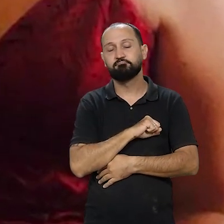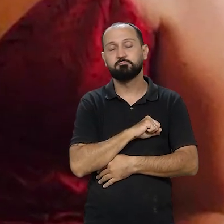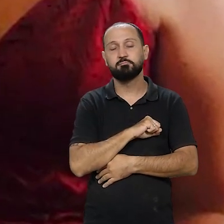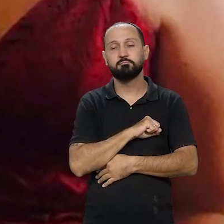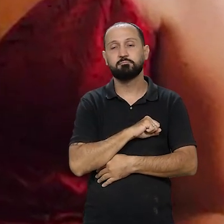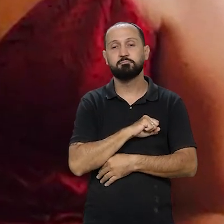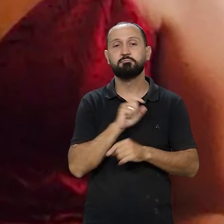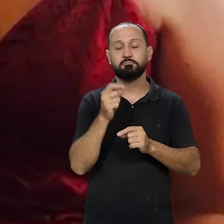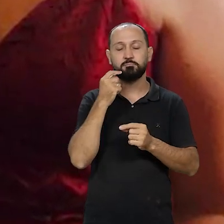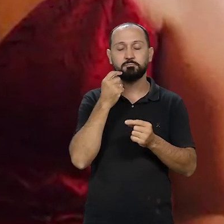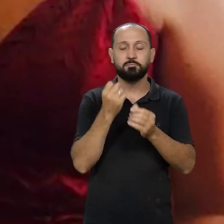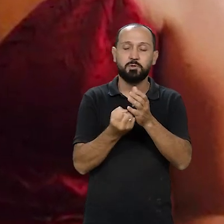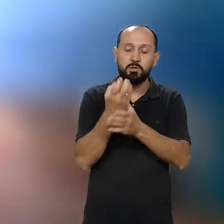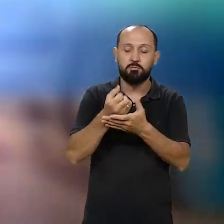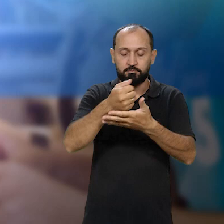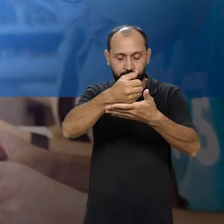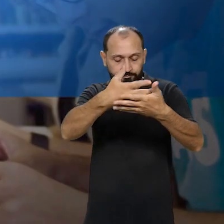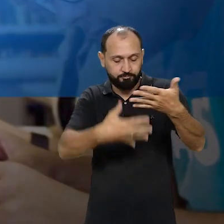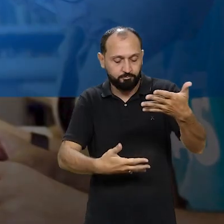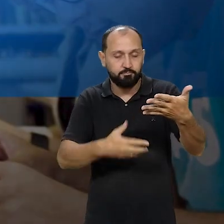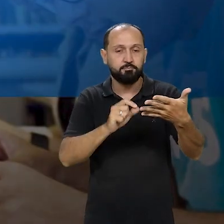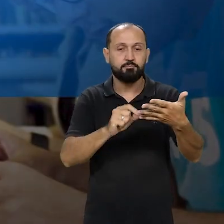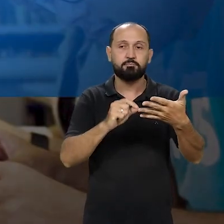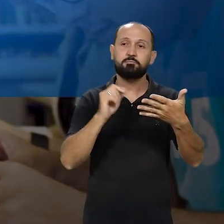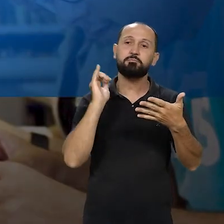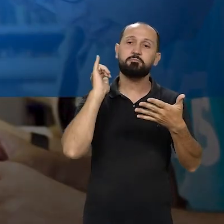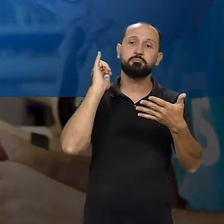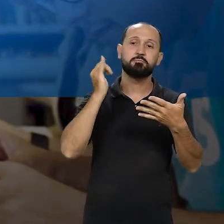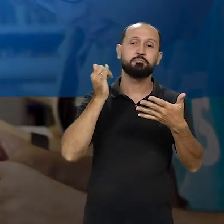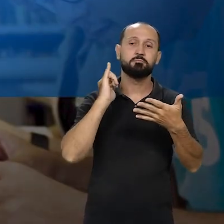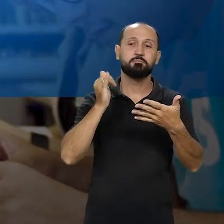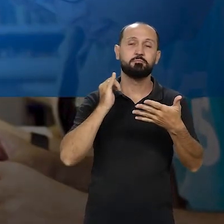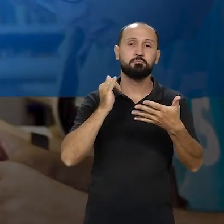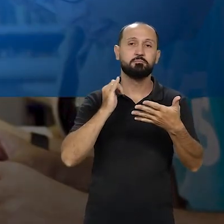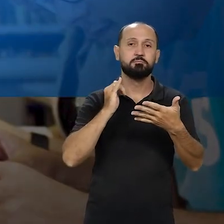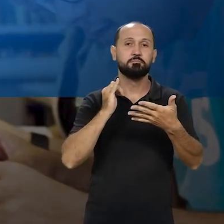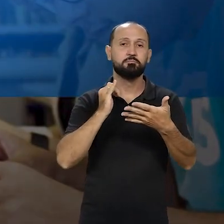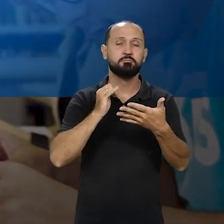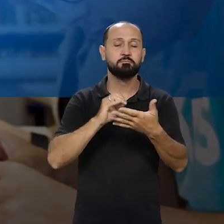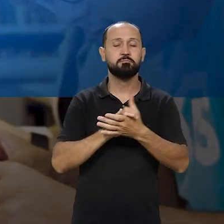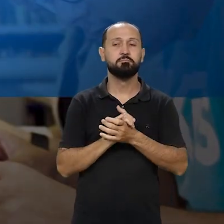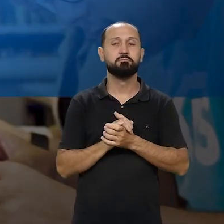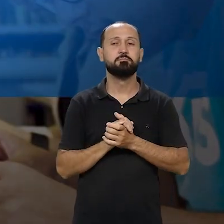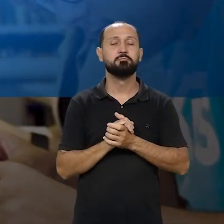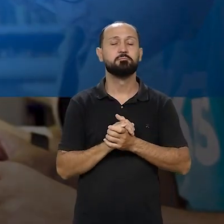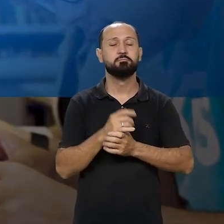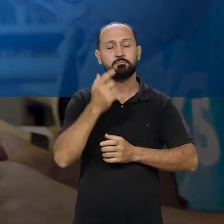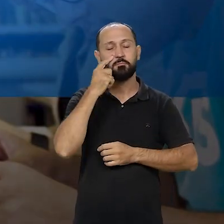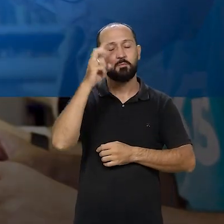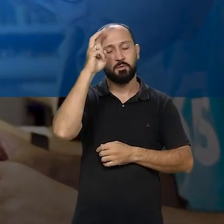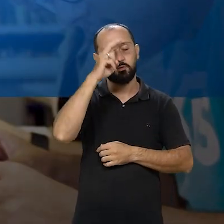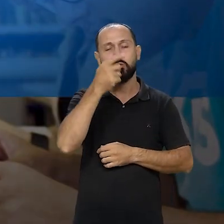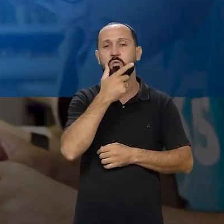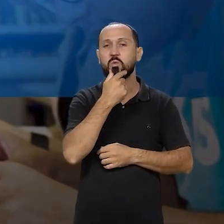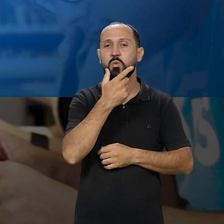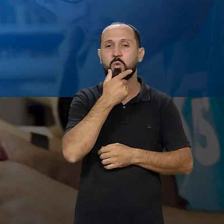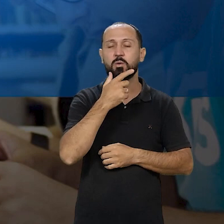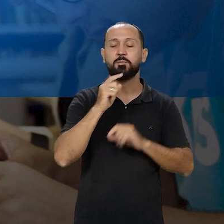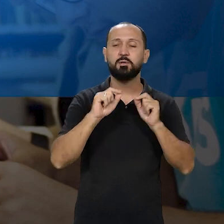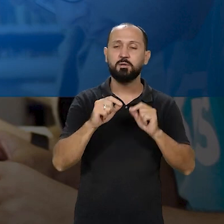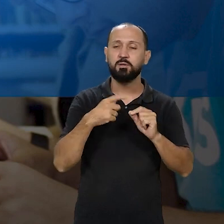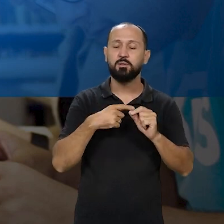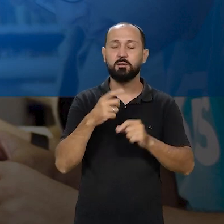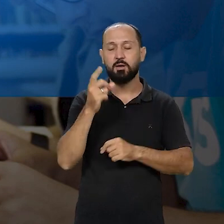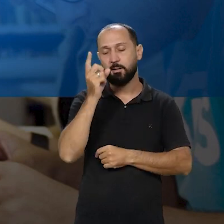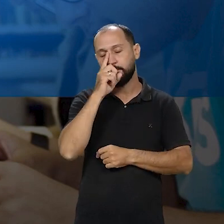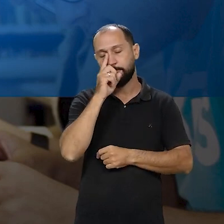mais elaborado assim com a narrativa começo, meio e fim, né? E é a história de um homem que